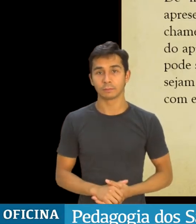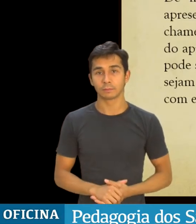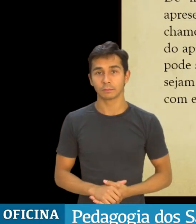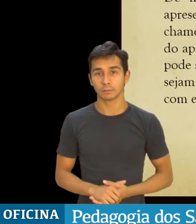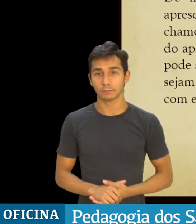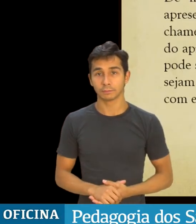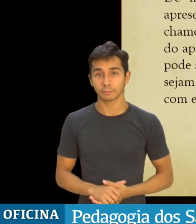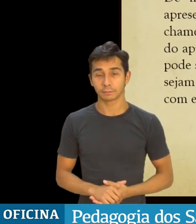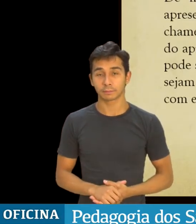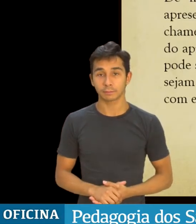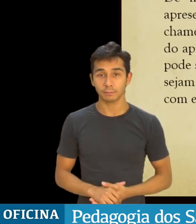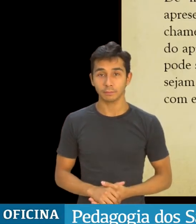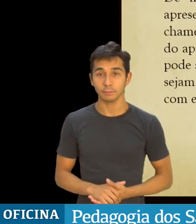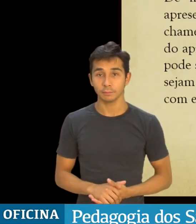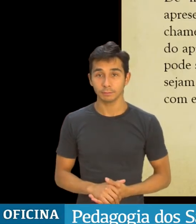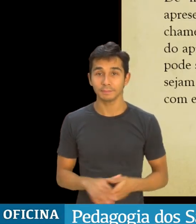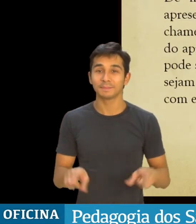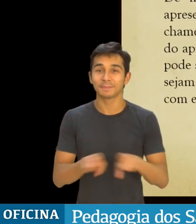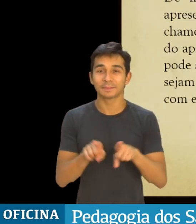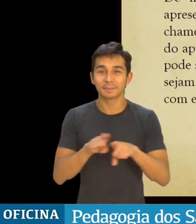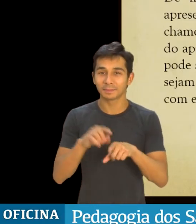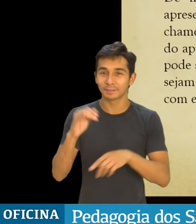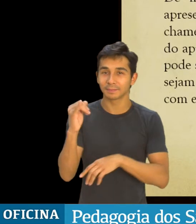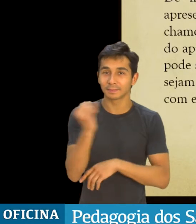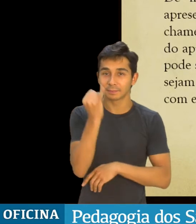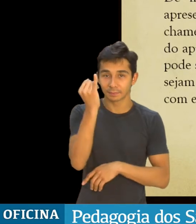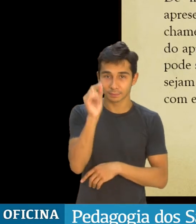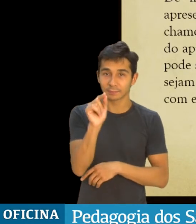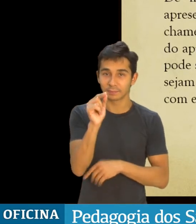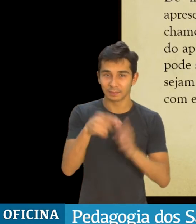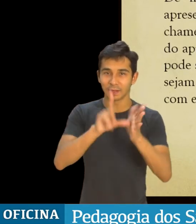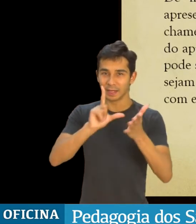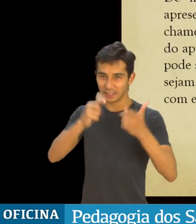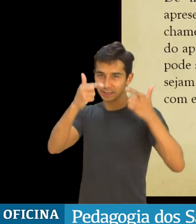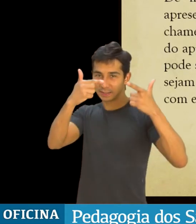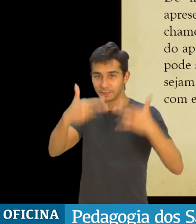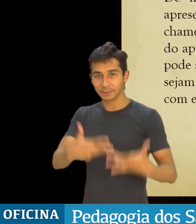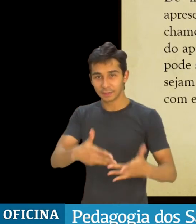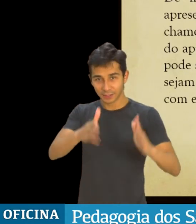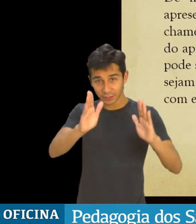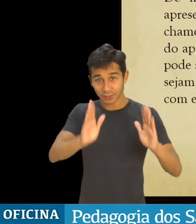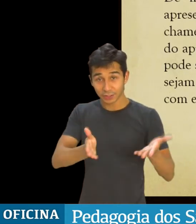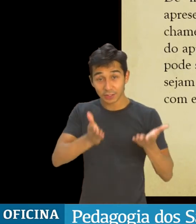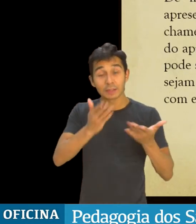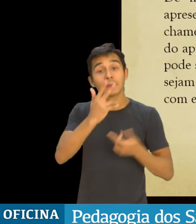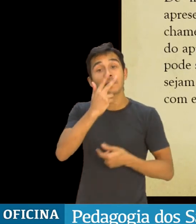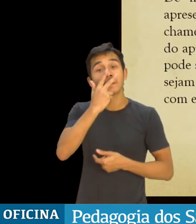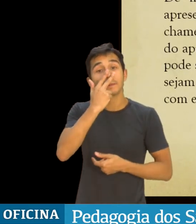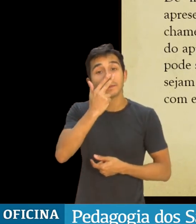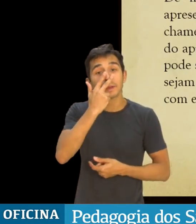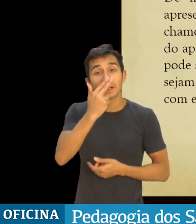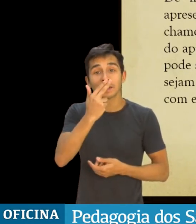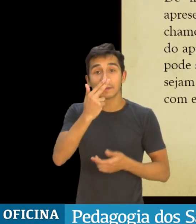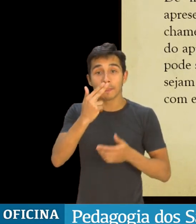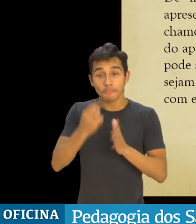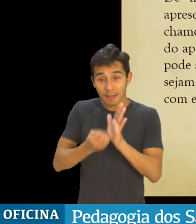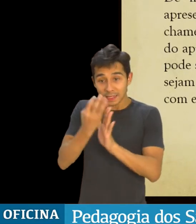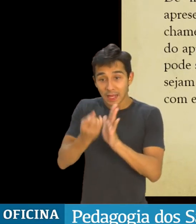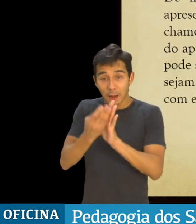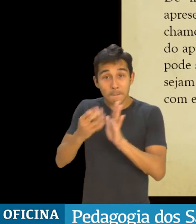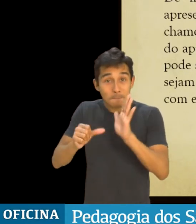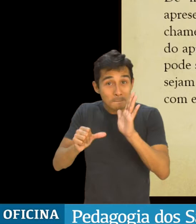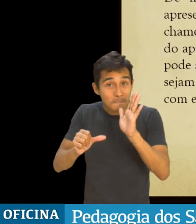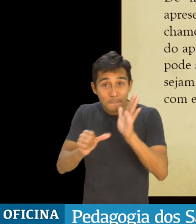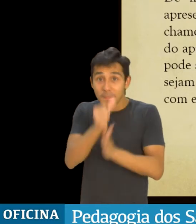E uma coisa que eu acho muito importante também, eu já comentei, é que a primeira impressão normalmente é a que